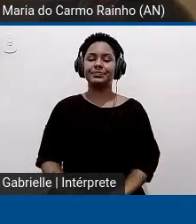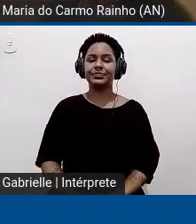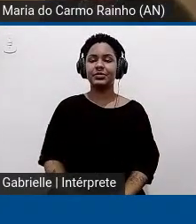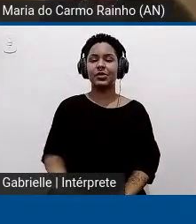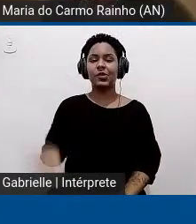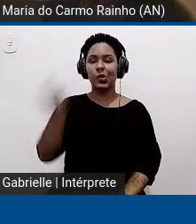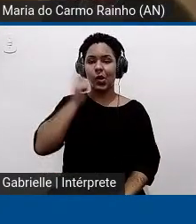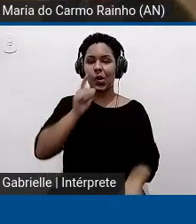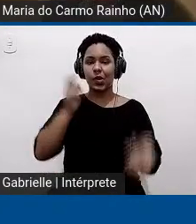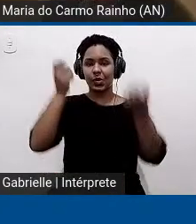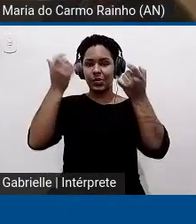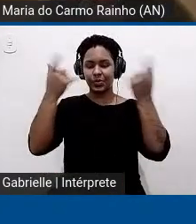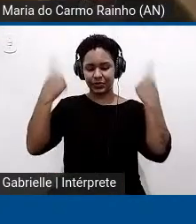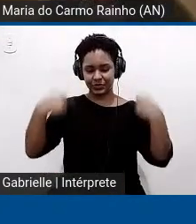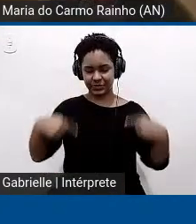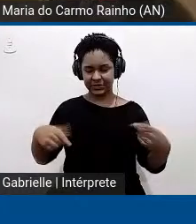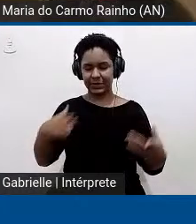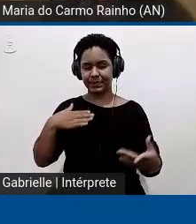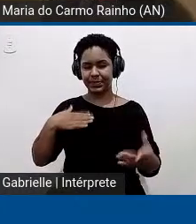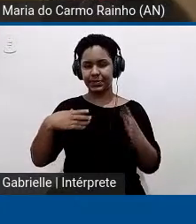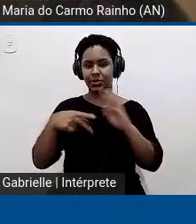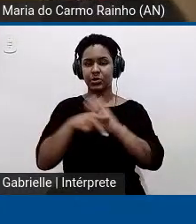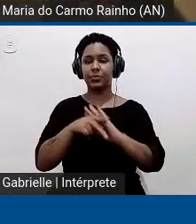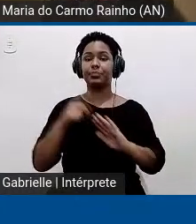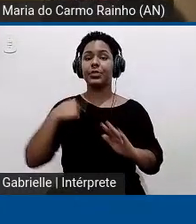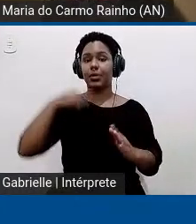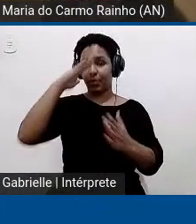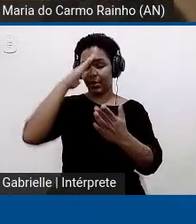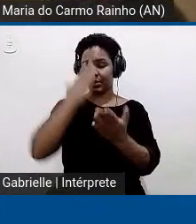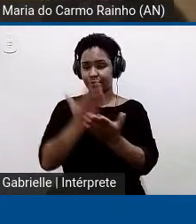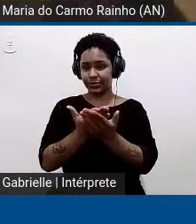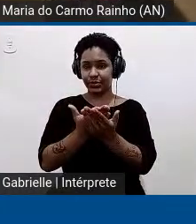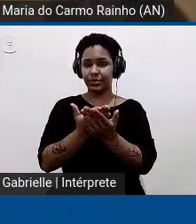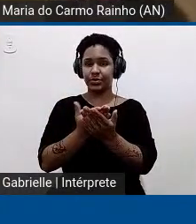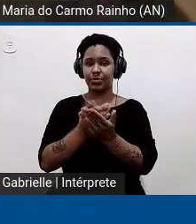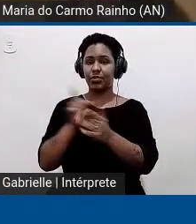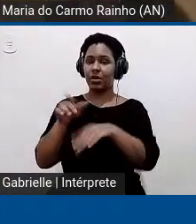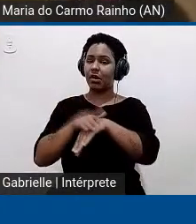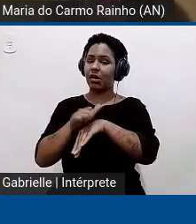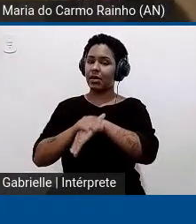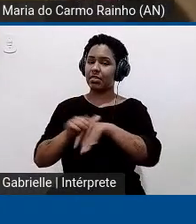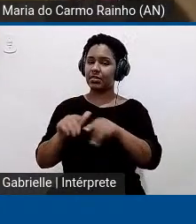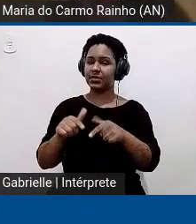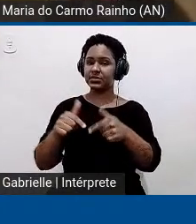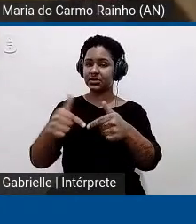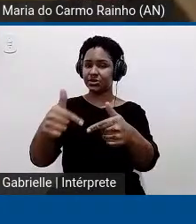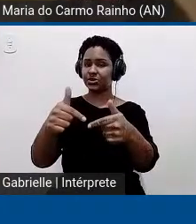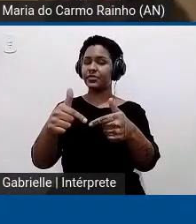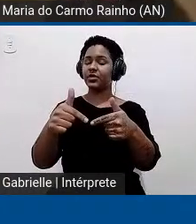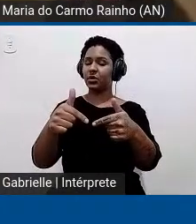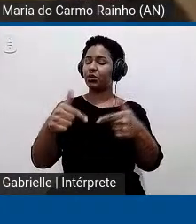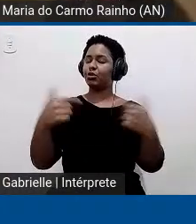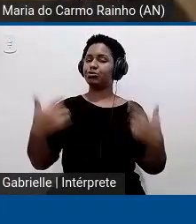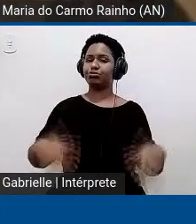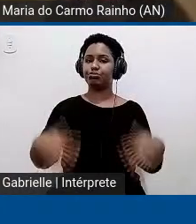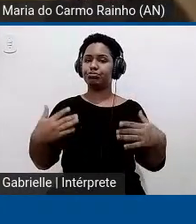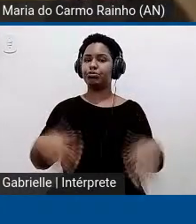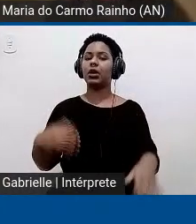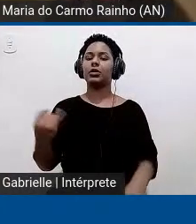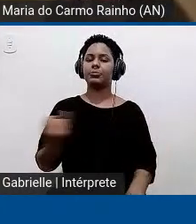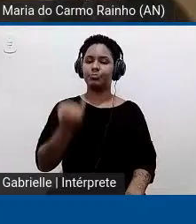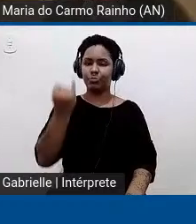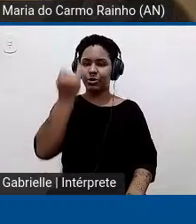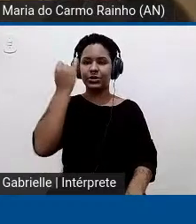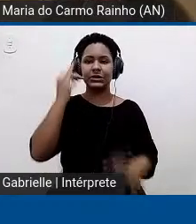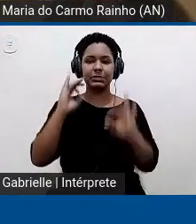cito o personagem, né? Eu acho essa iniciativa da maior importância,